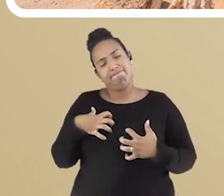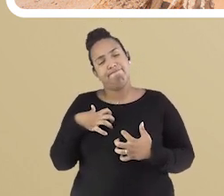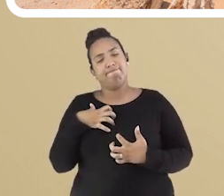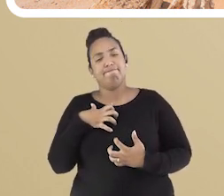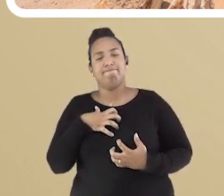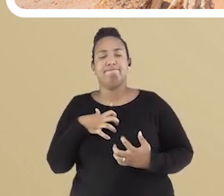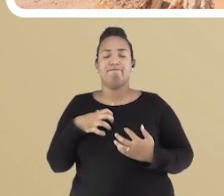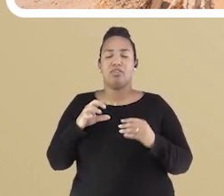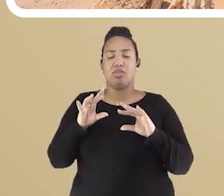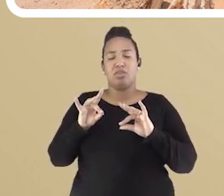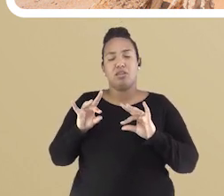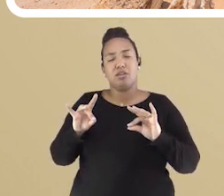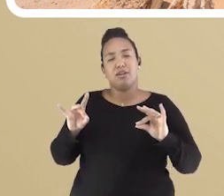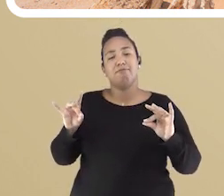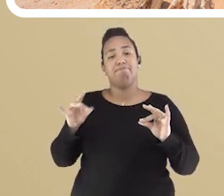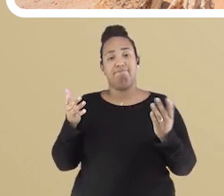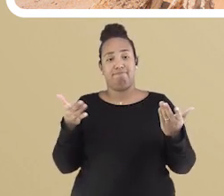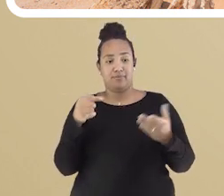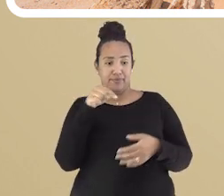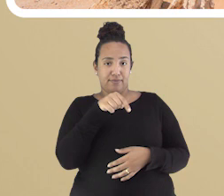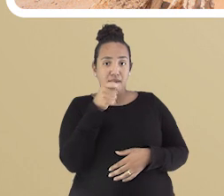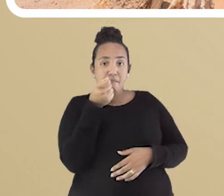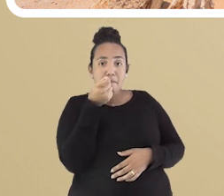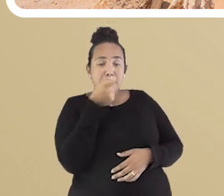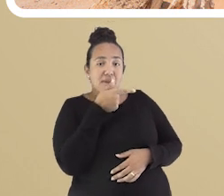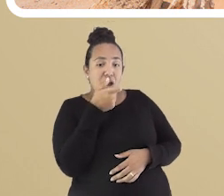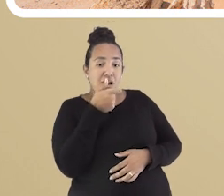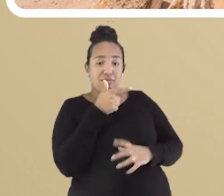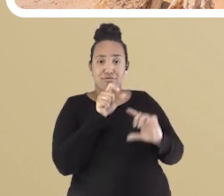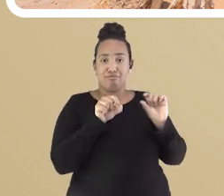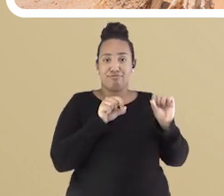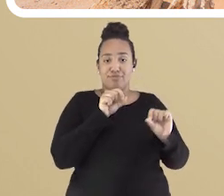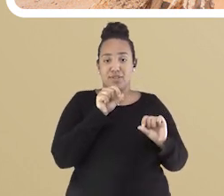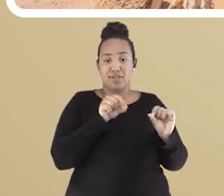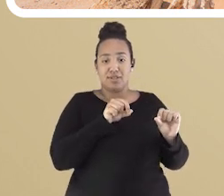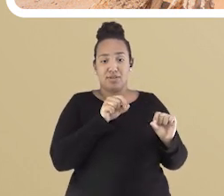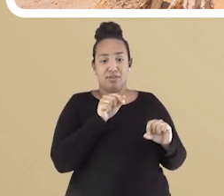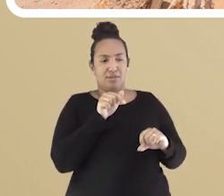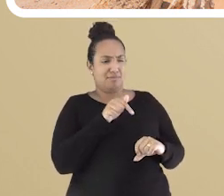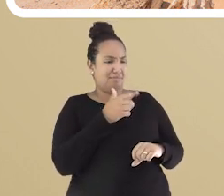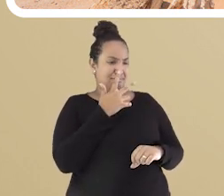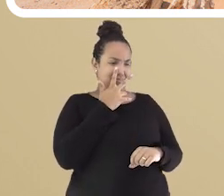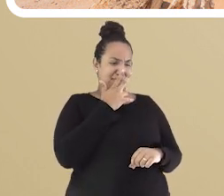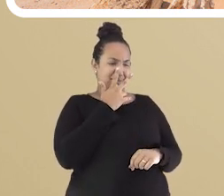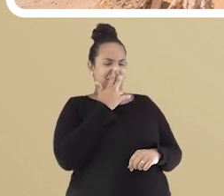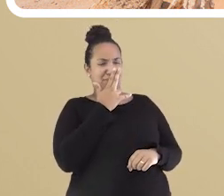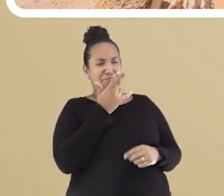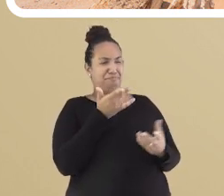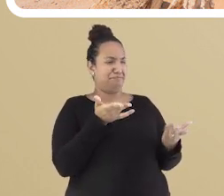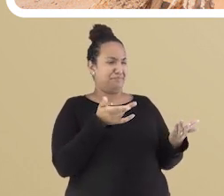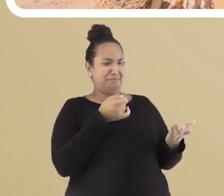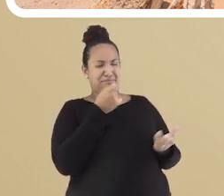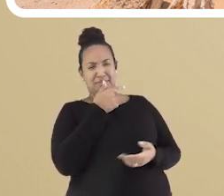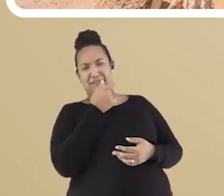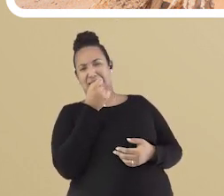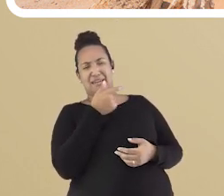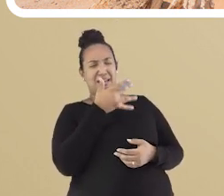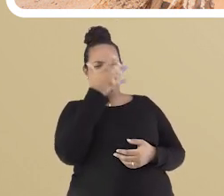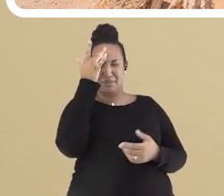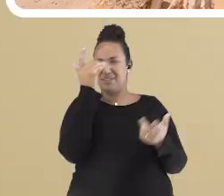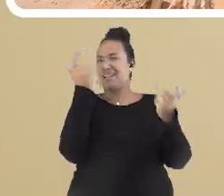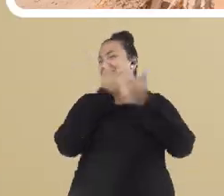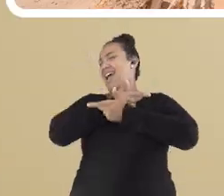sentimentos, trazia temas mais delicados. Já a comédia era uma situação que beirava o ridículo, escrachada, que